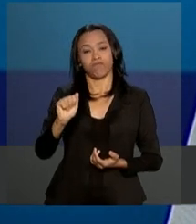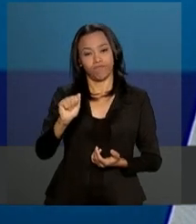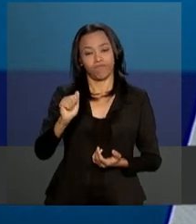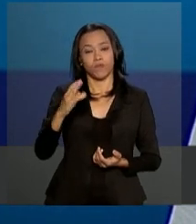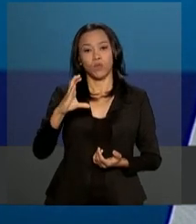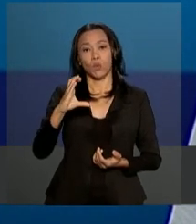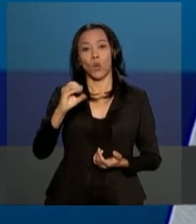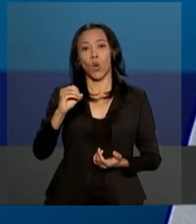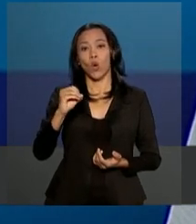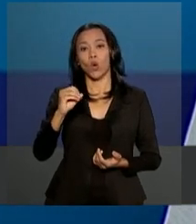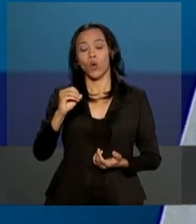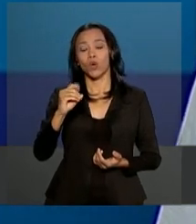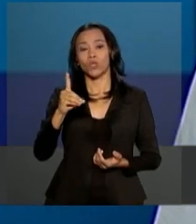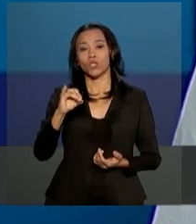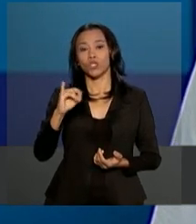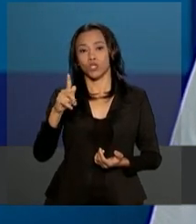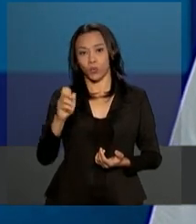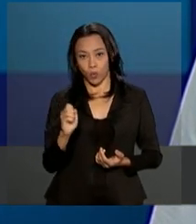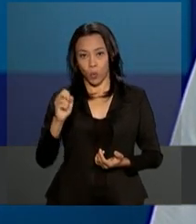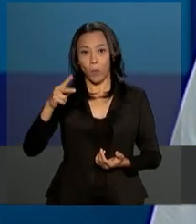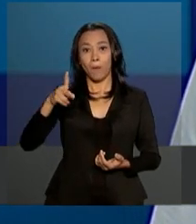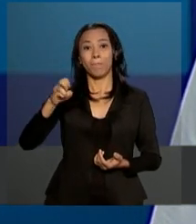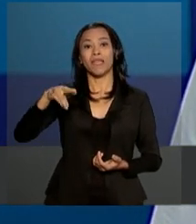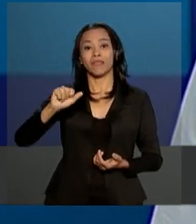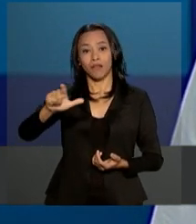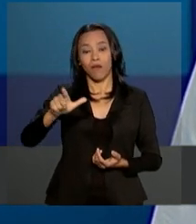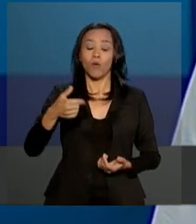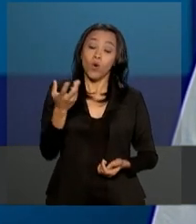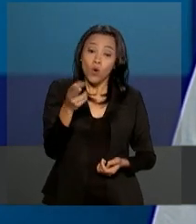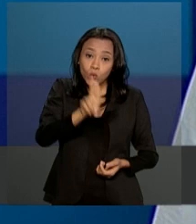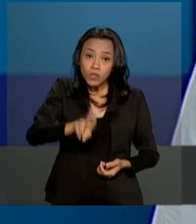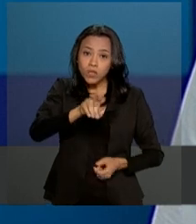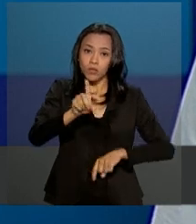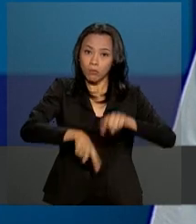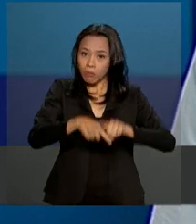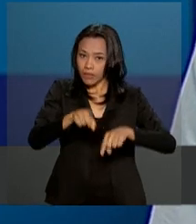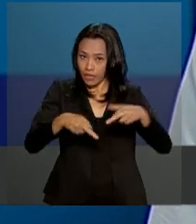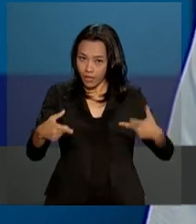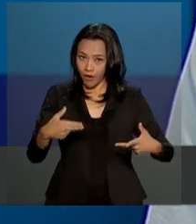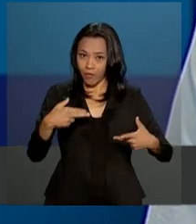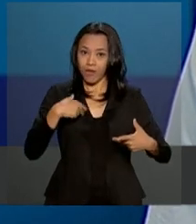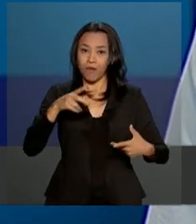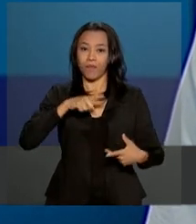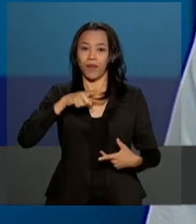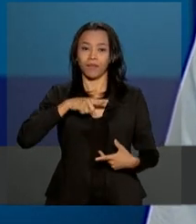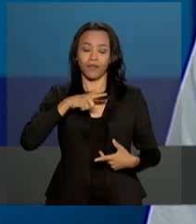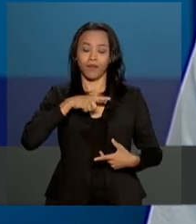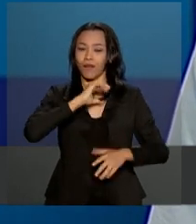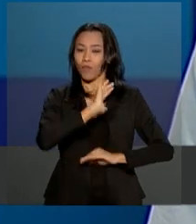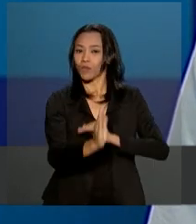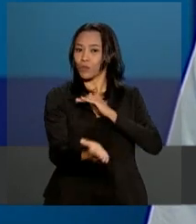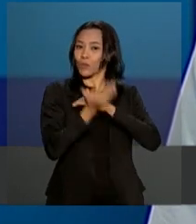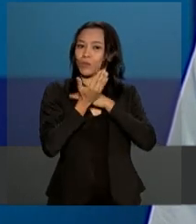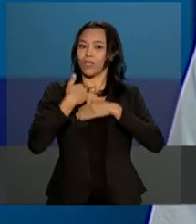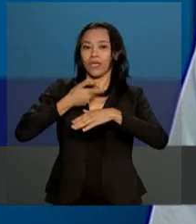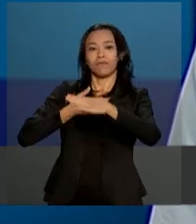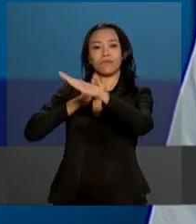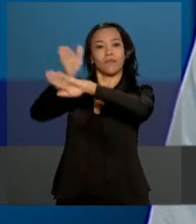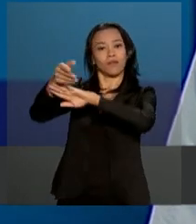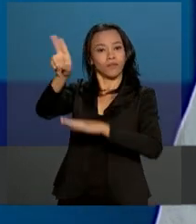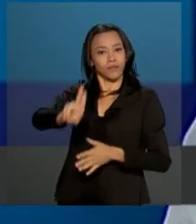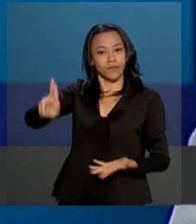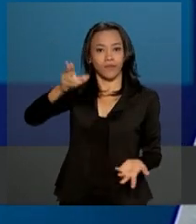se utilizar de um equipamento para obter vantagem é rami para admissão em curso superior